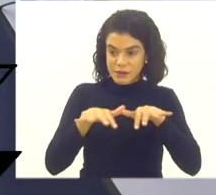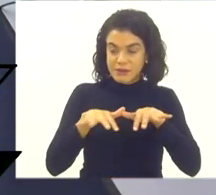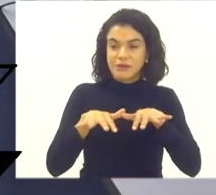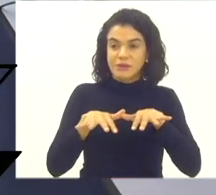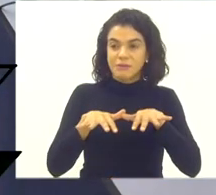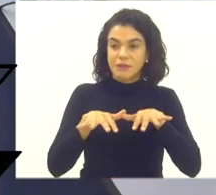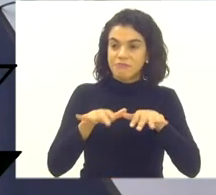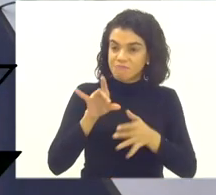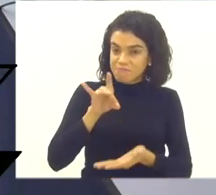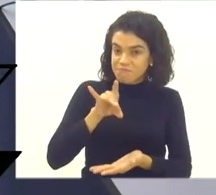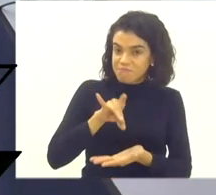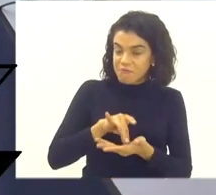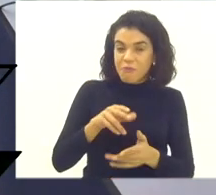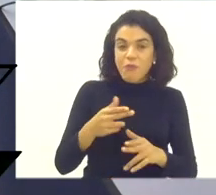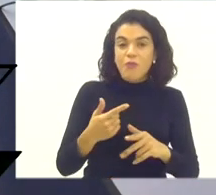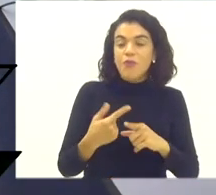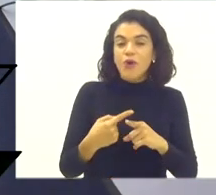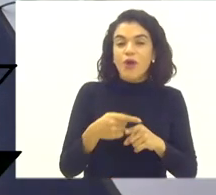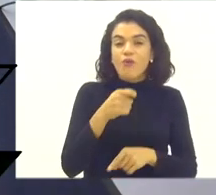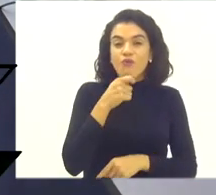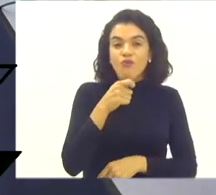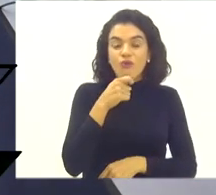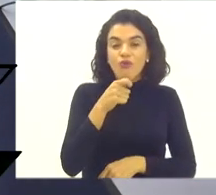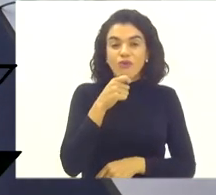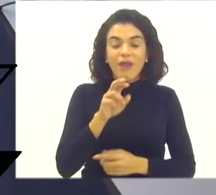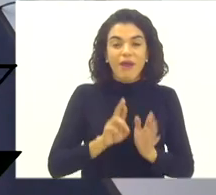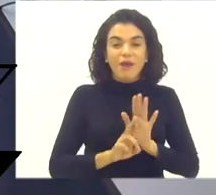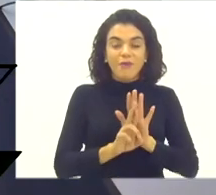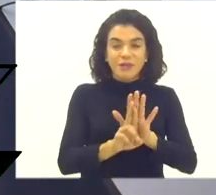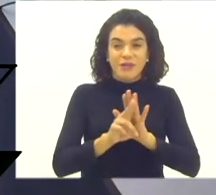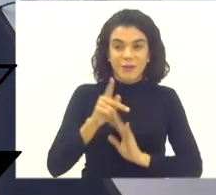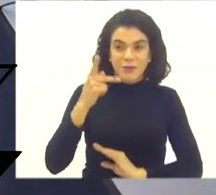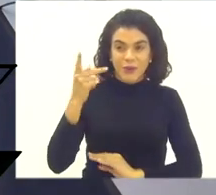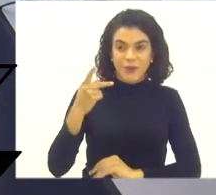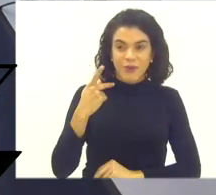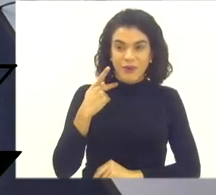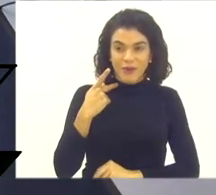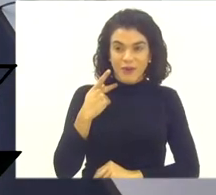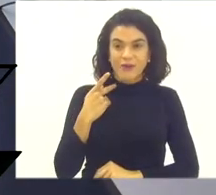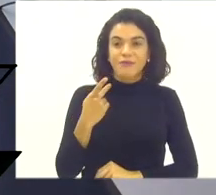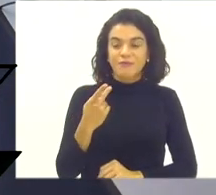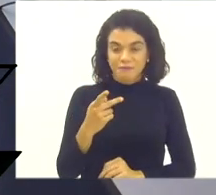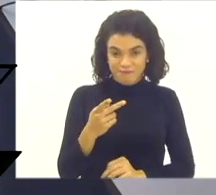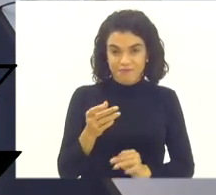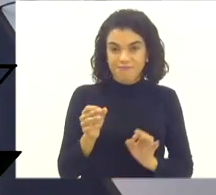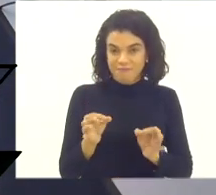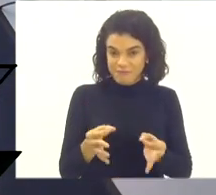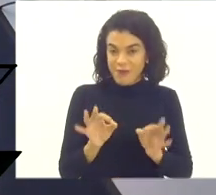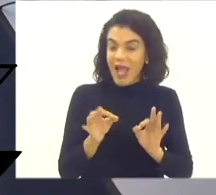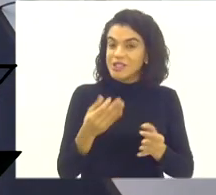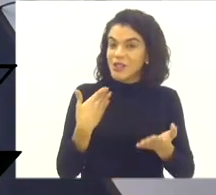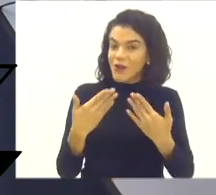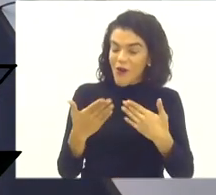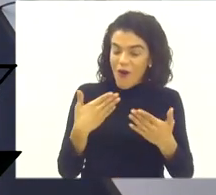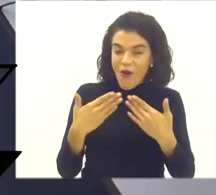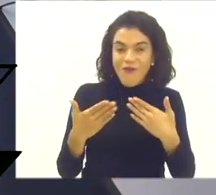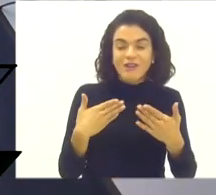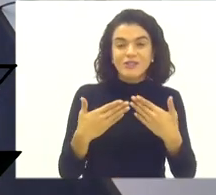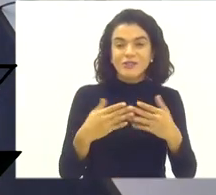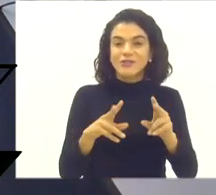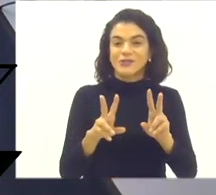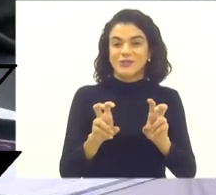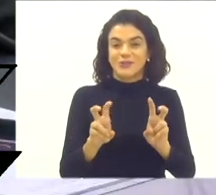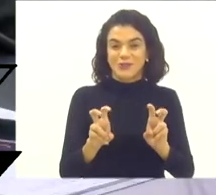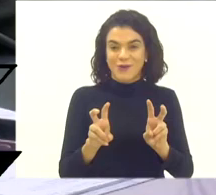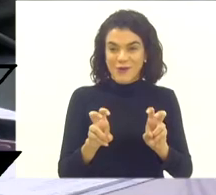Exatamente porque não havia figura da procura do guia né não não embora a gente tenha debatido exaustivamente isso